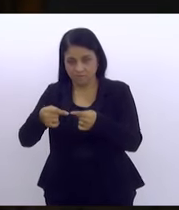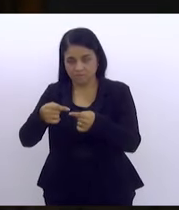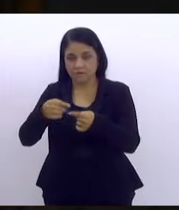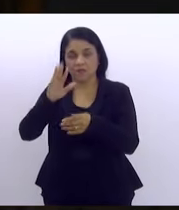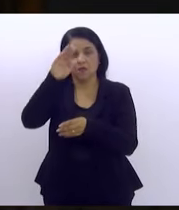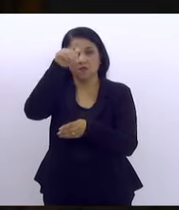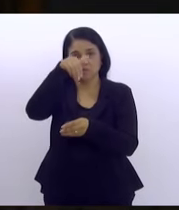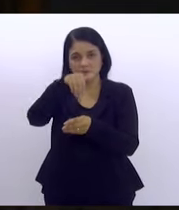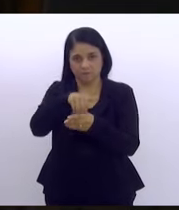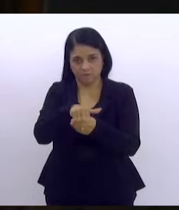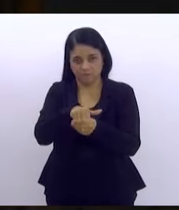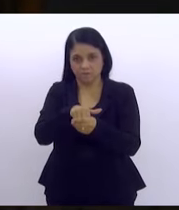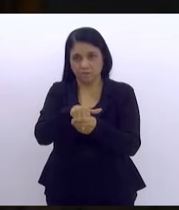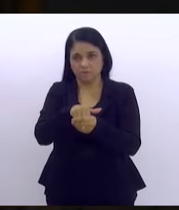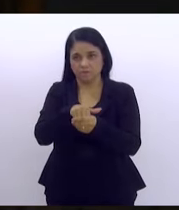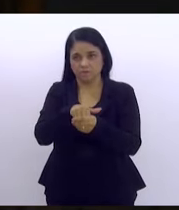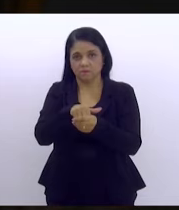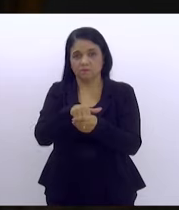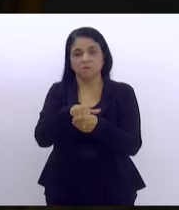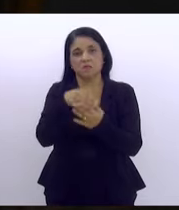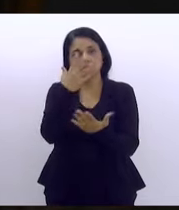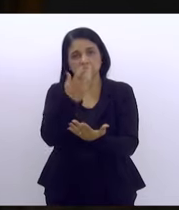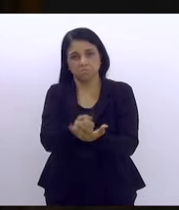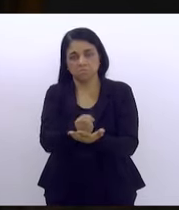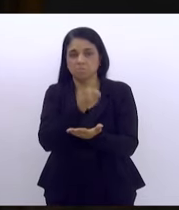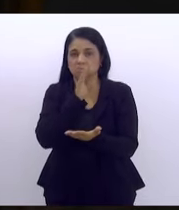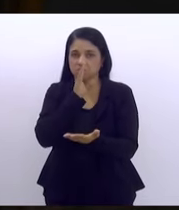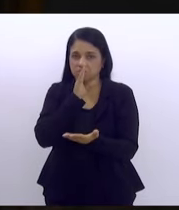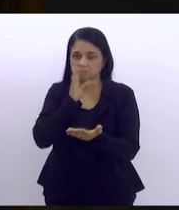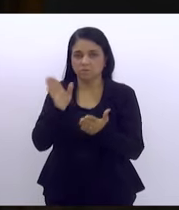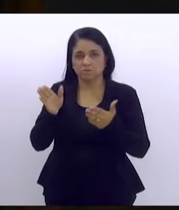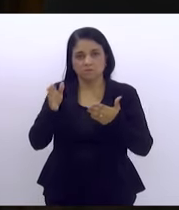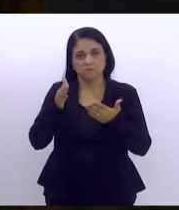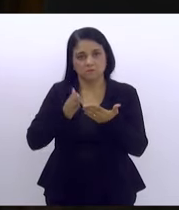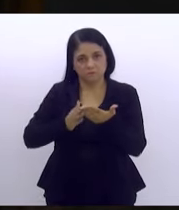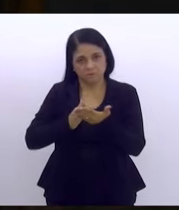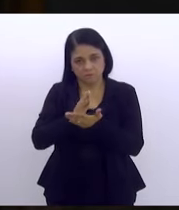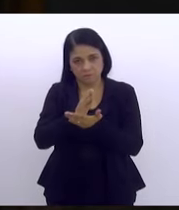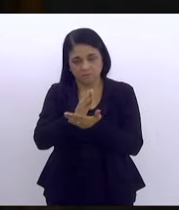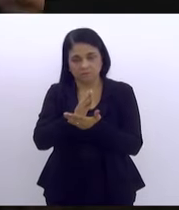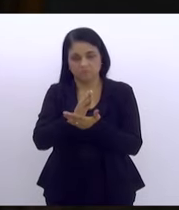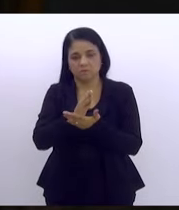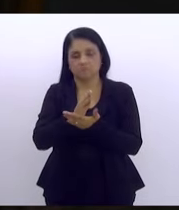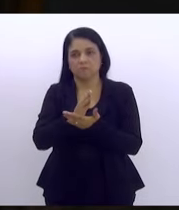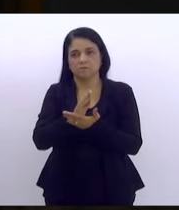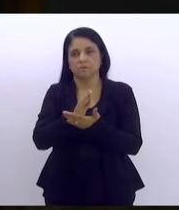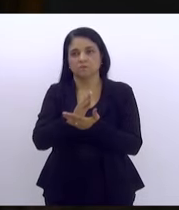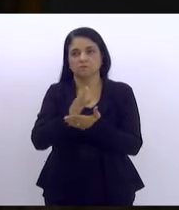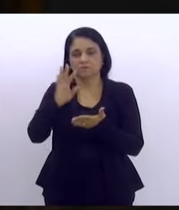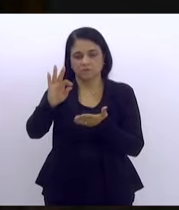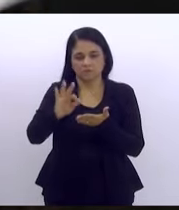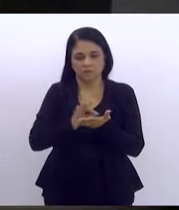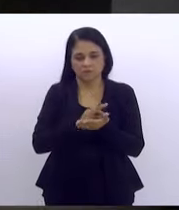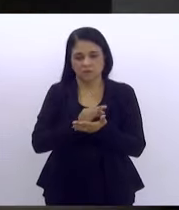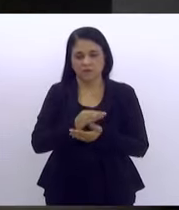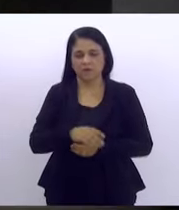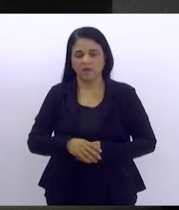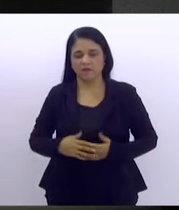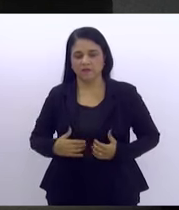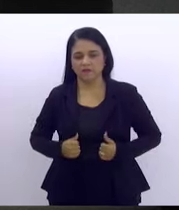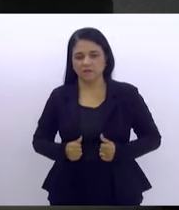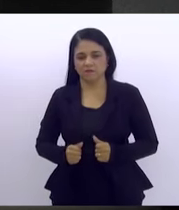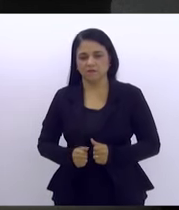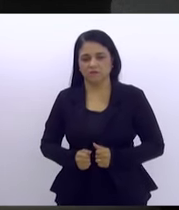discussão. Em votação, os senhores que aprovam permaneçam como estão. Aprovado, vai autógrafo.